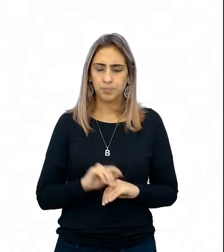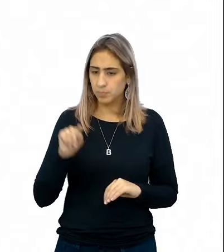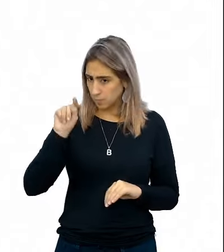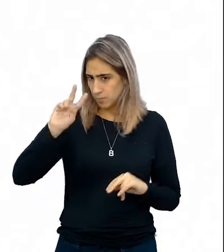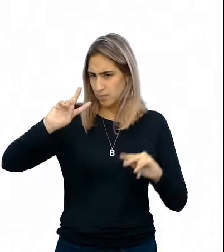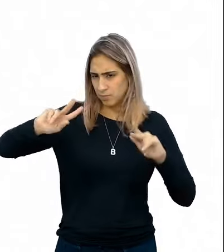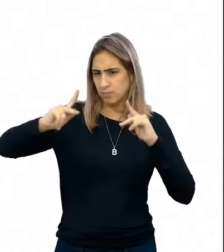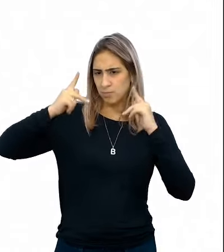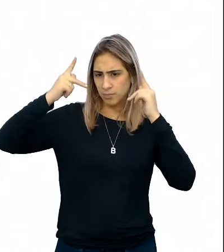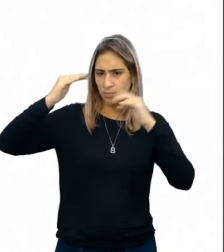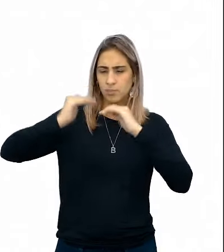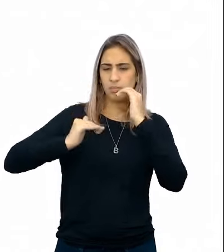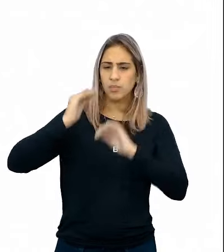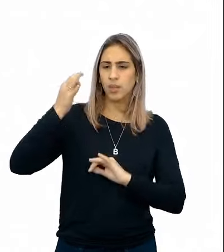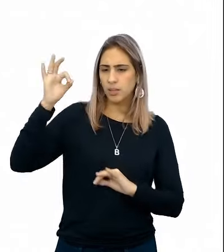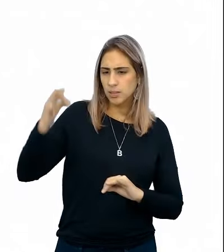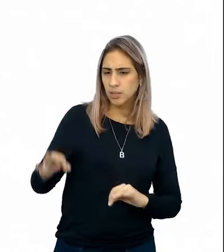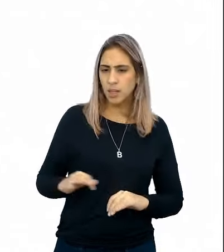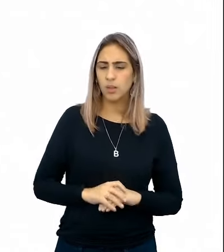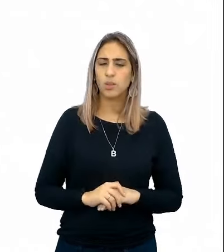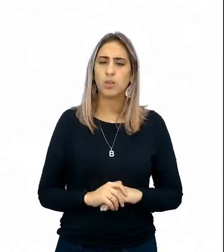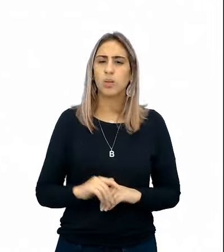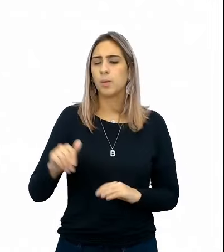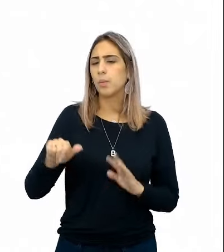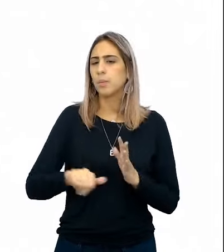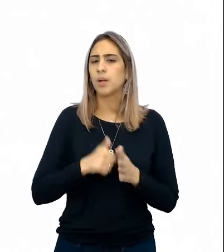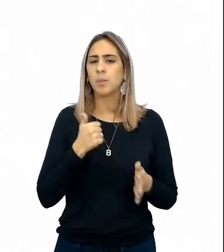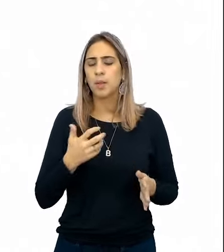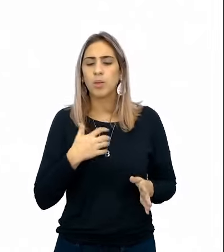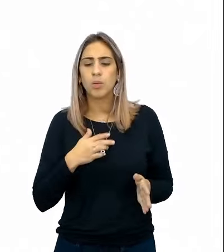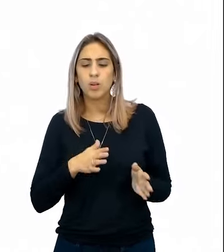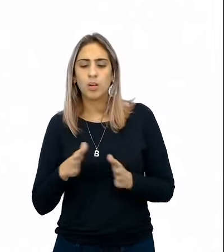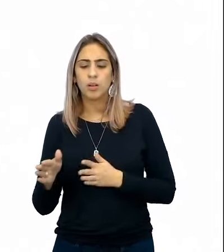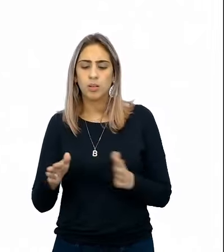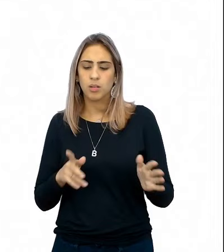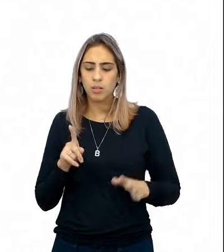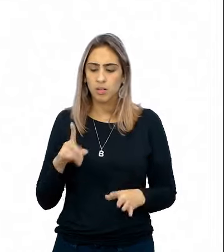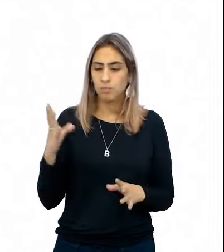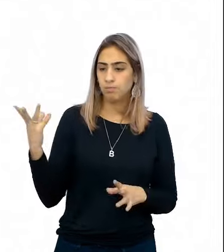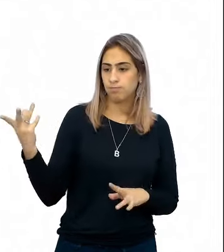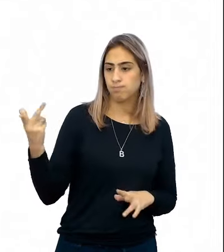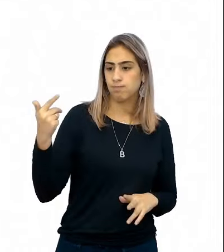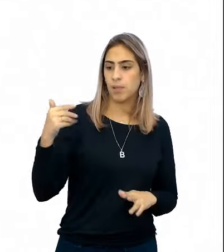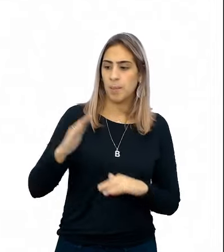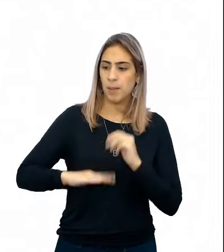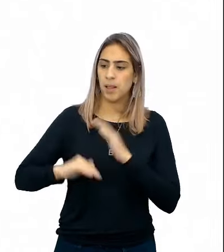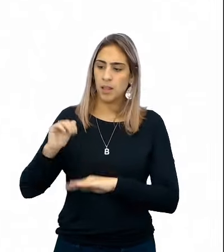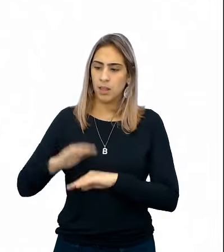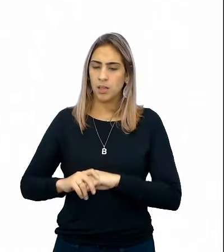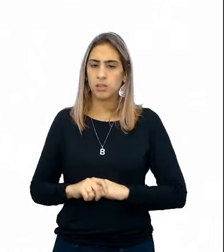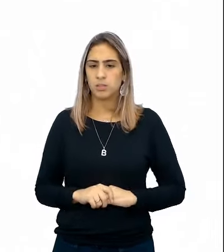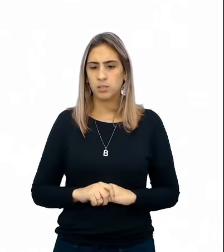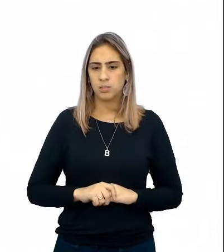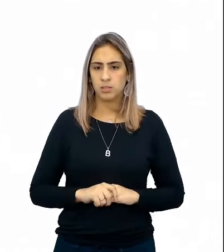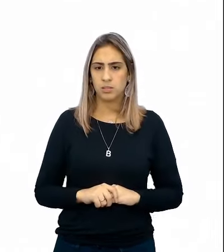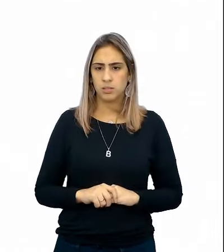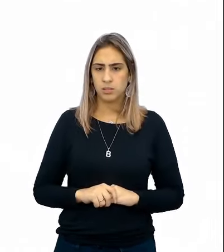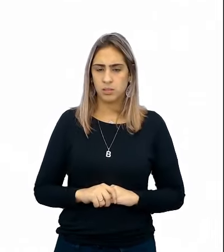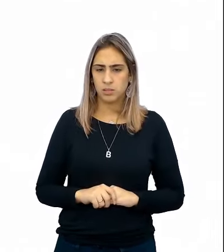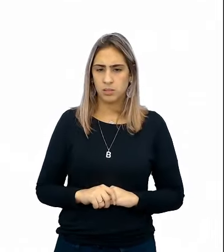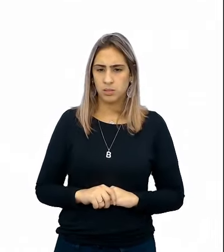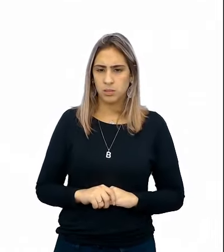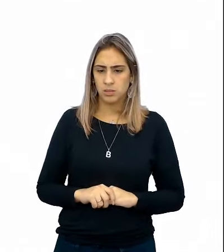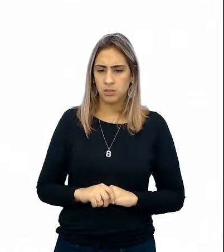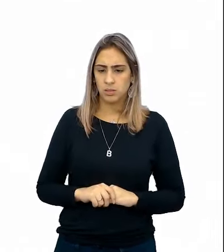desse índice de acerto. E o primeiro olhar, ele vai para a habilidade. Olhemos, então, para a